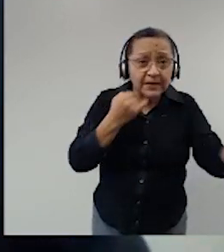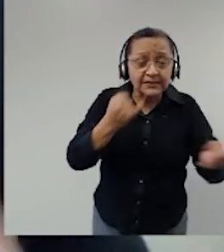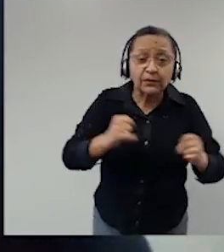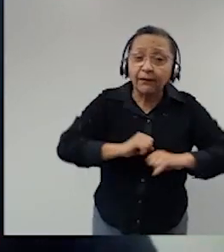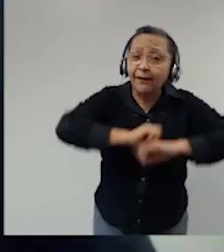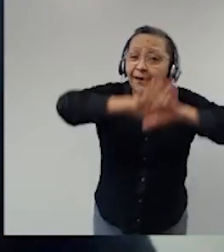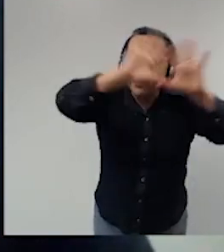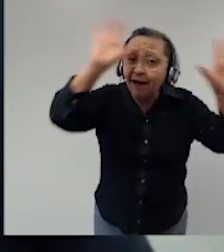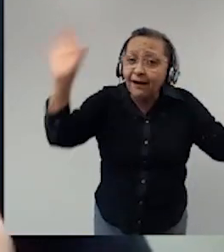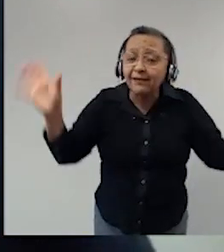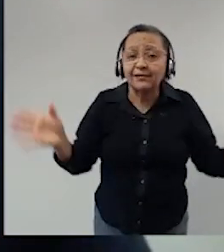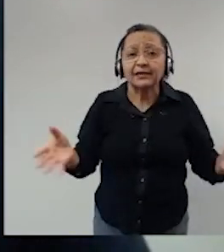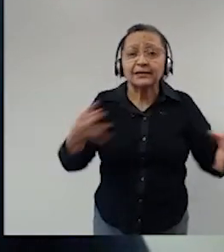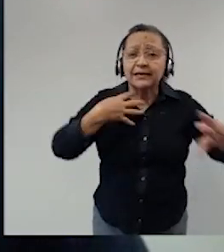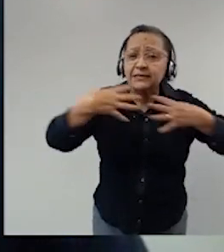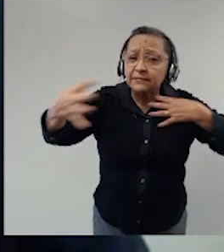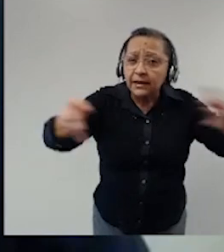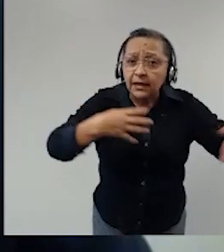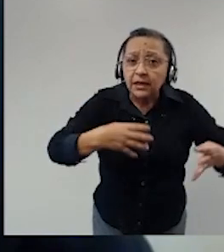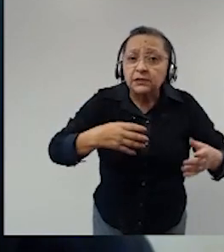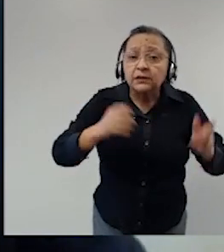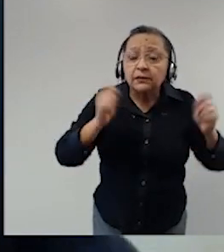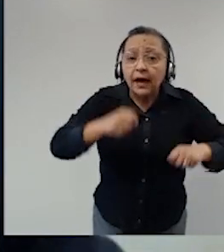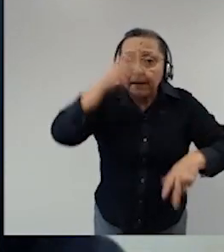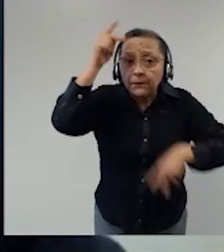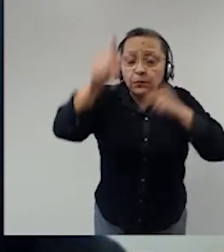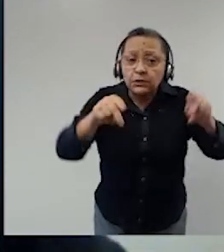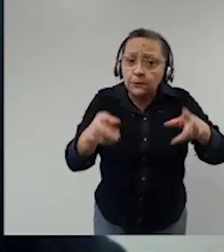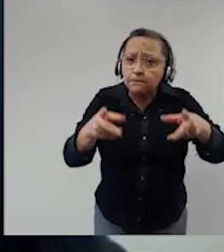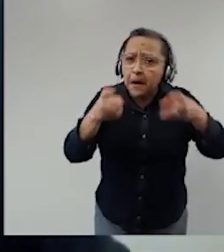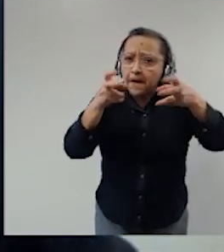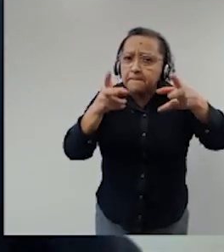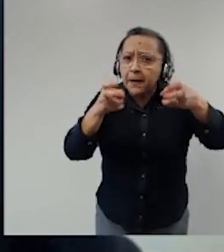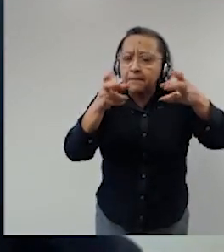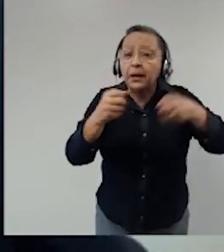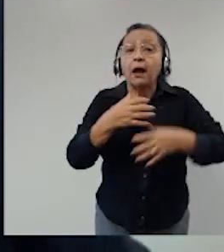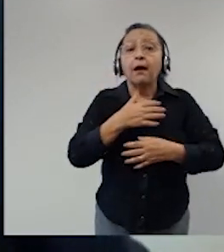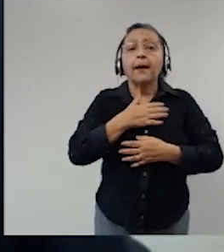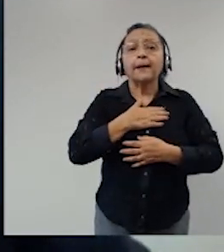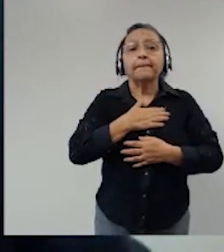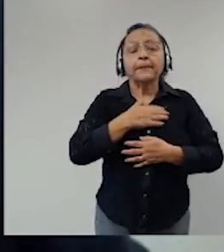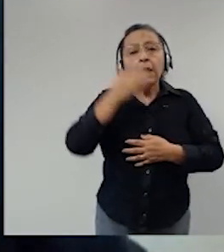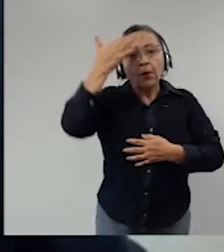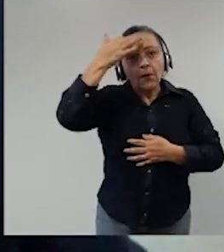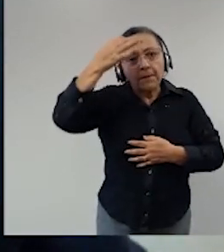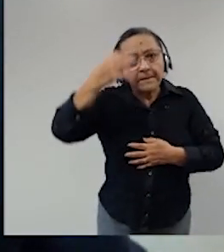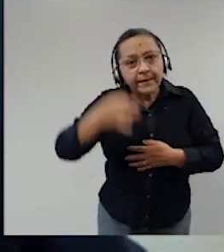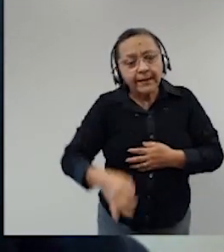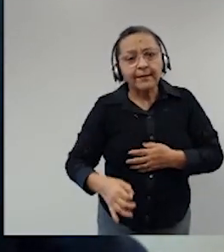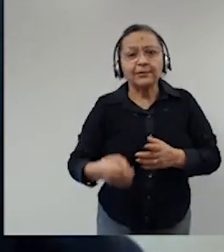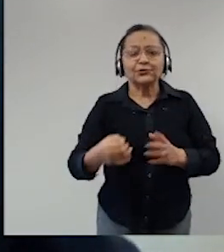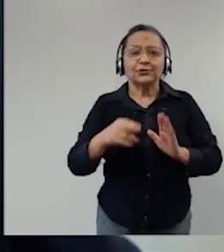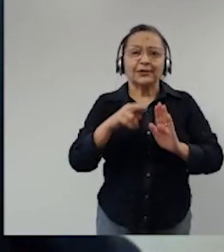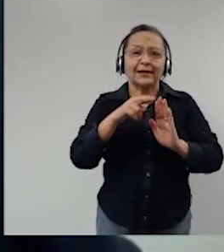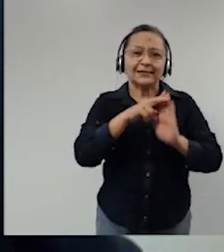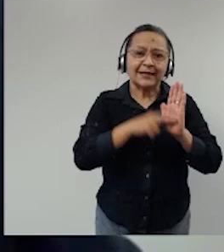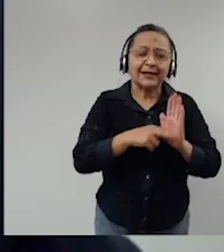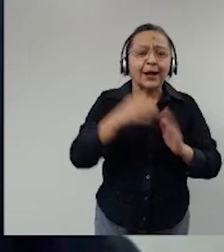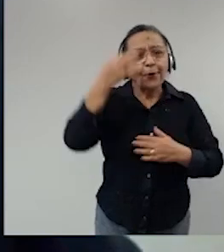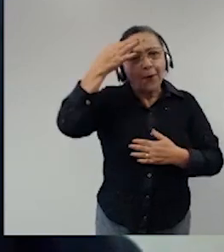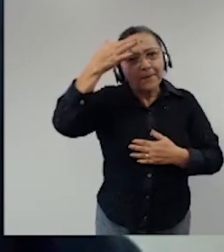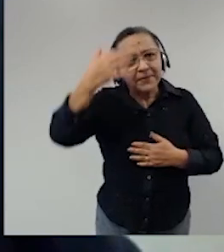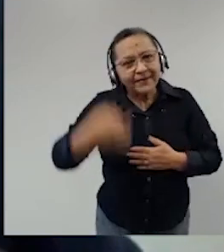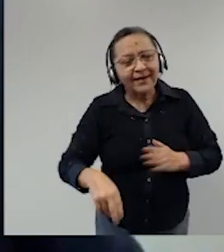condição de compreender e aceitar as medidas restritivas de direitos que são apontadas